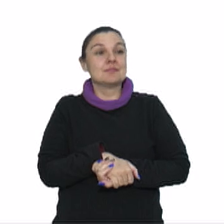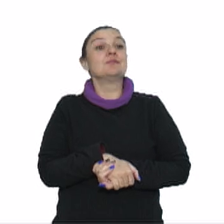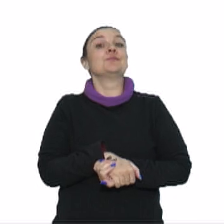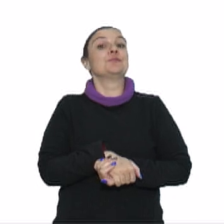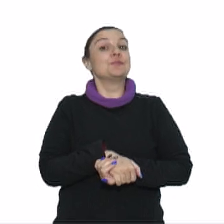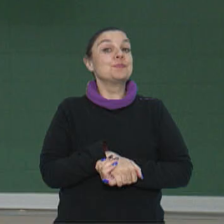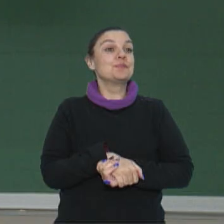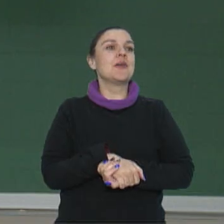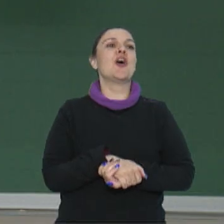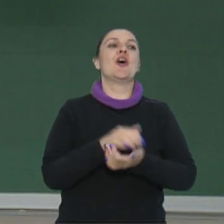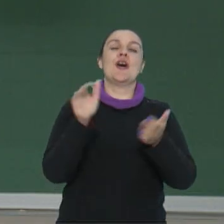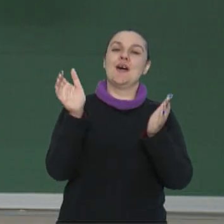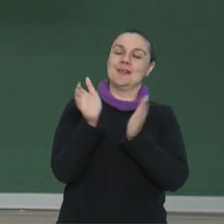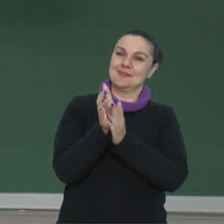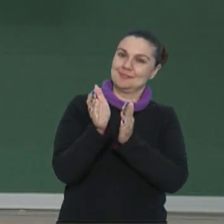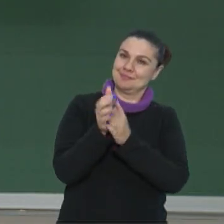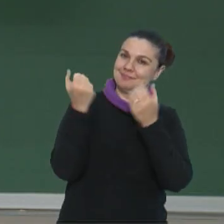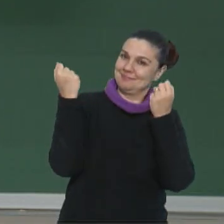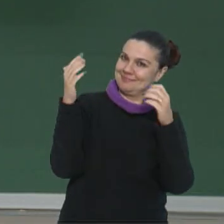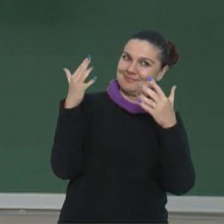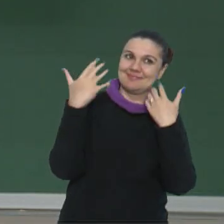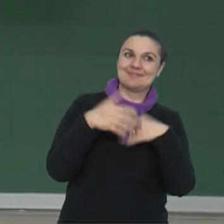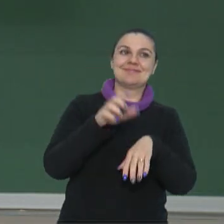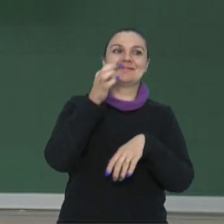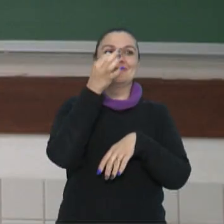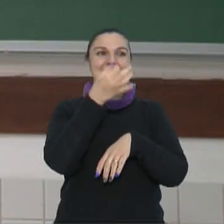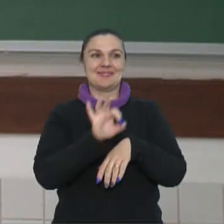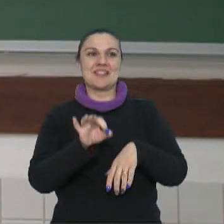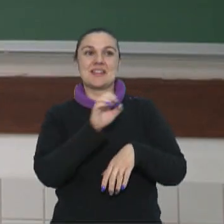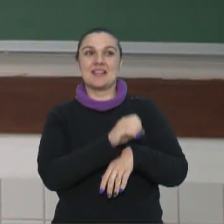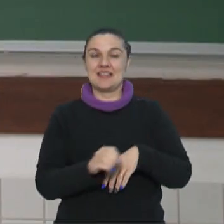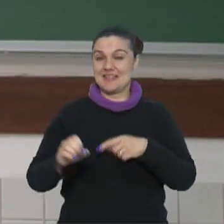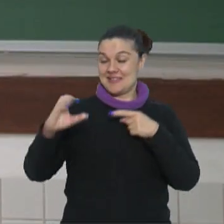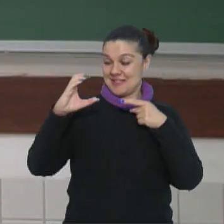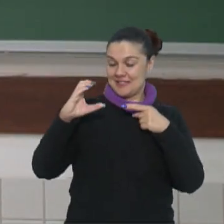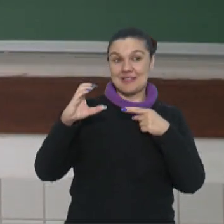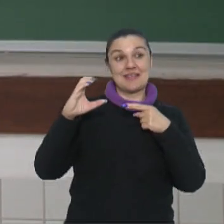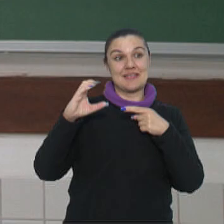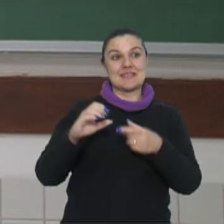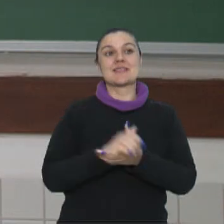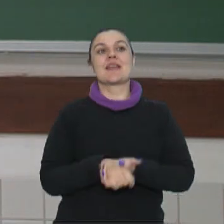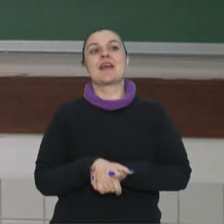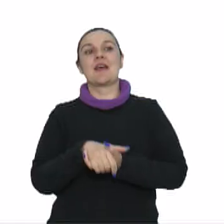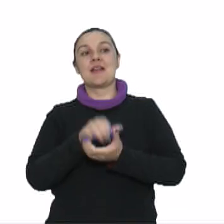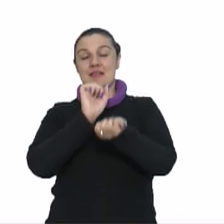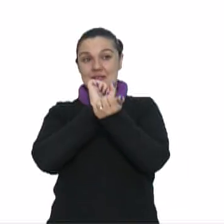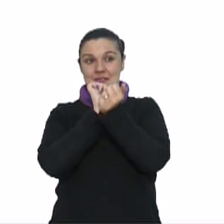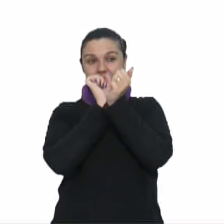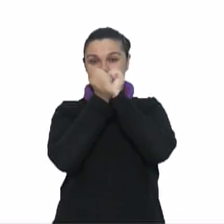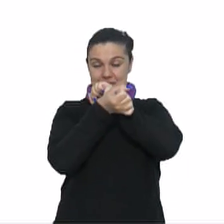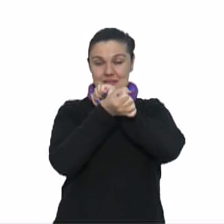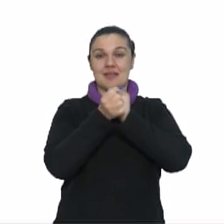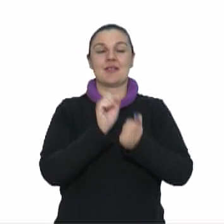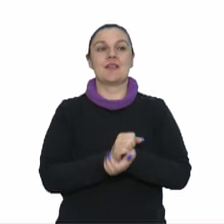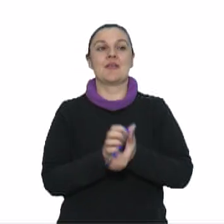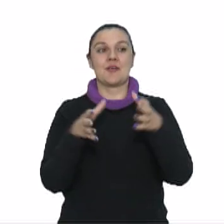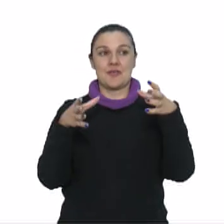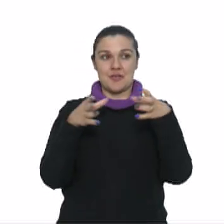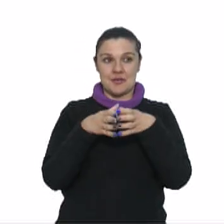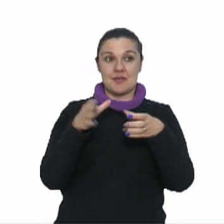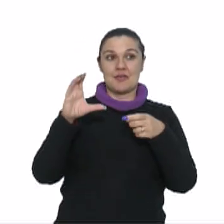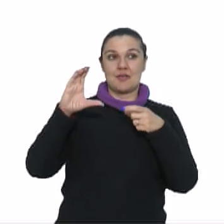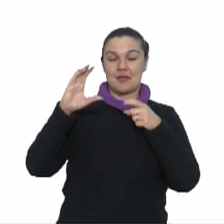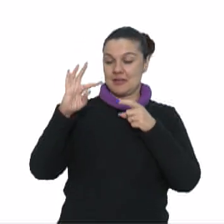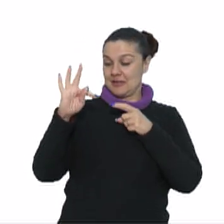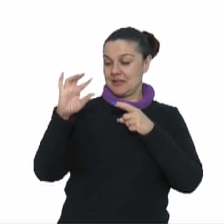Letra? Muito bem. Acertou de novo. Letra B, eram os escravizados. Esses eram os